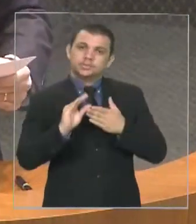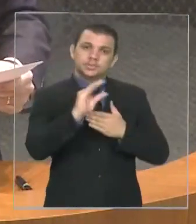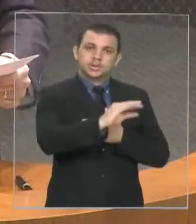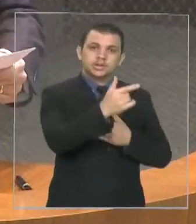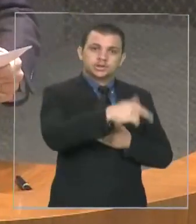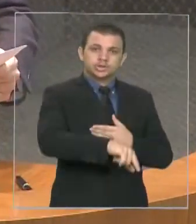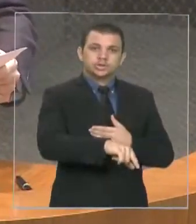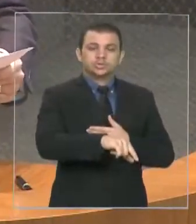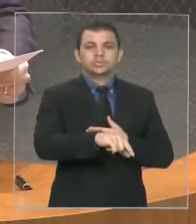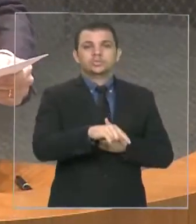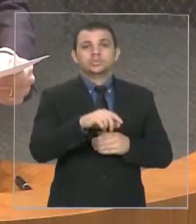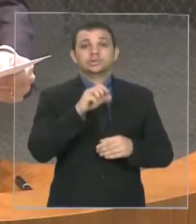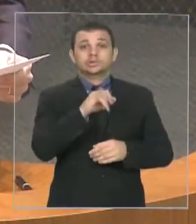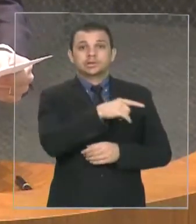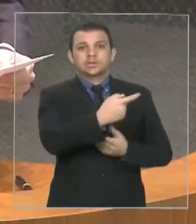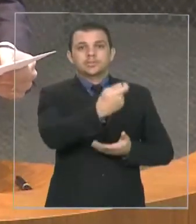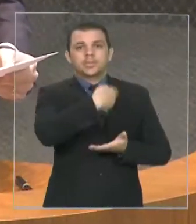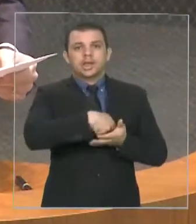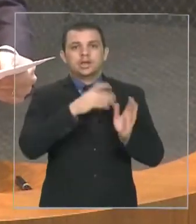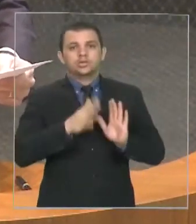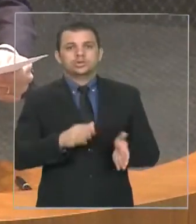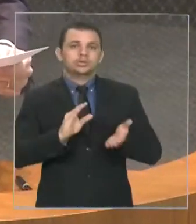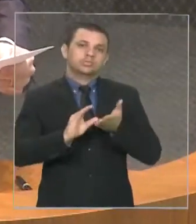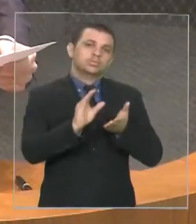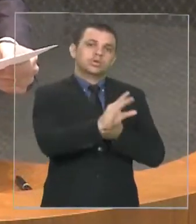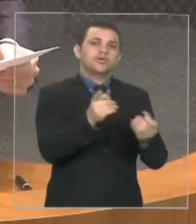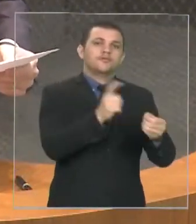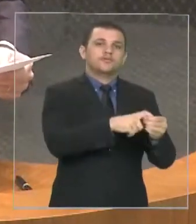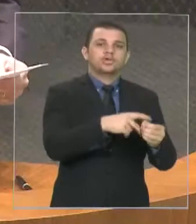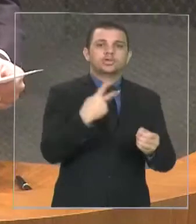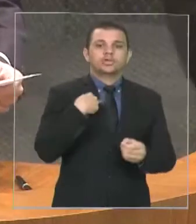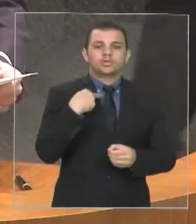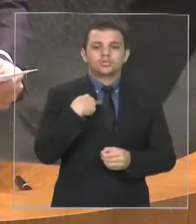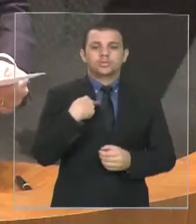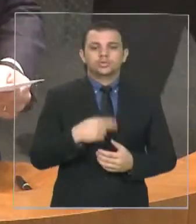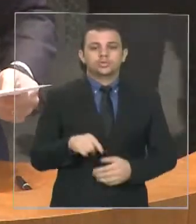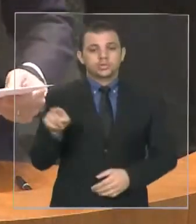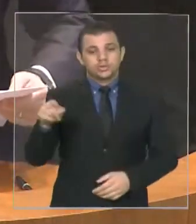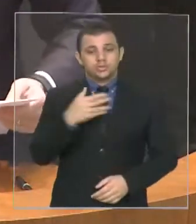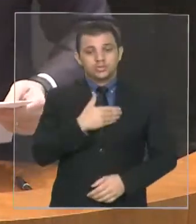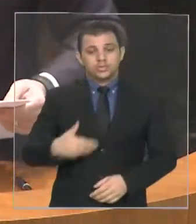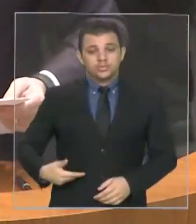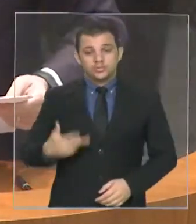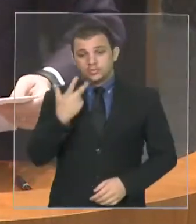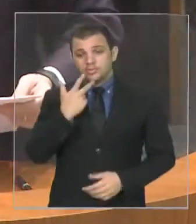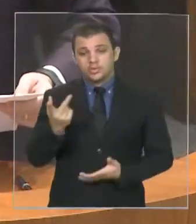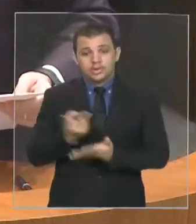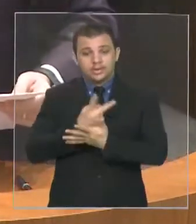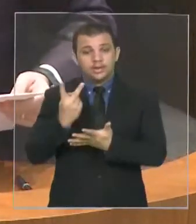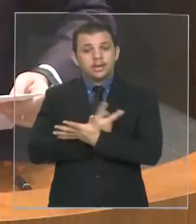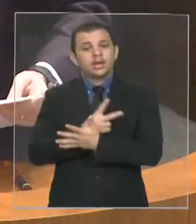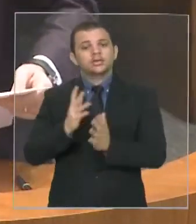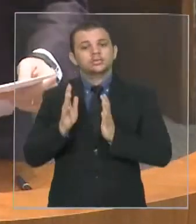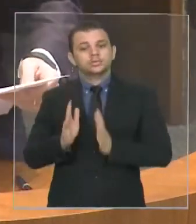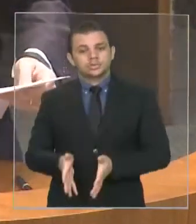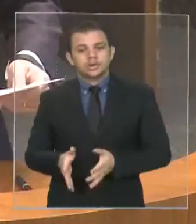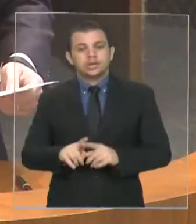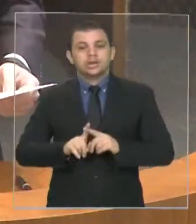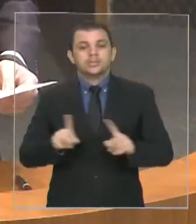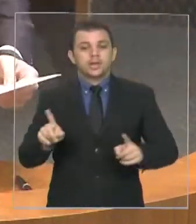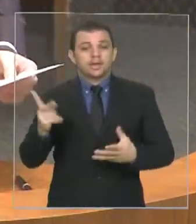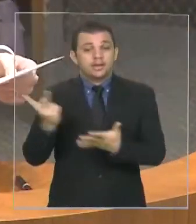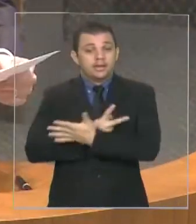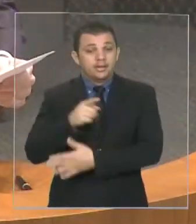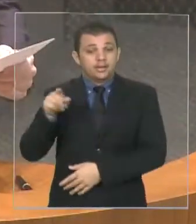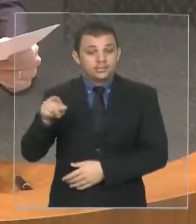já pagaram, nós aqui estamos, de uma vez por todas, botando a mão e dizendo: o governo errou e não vai devolver o